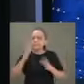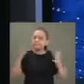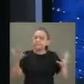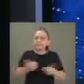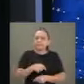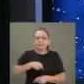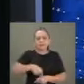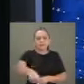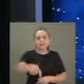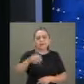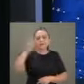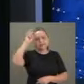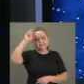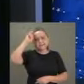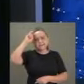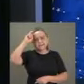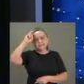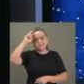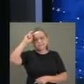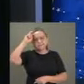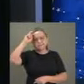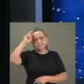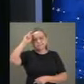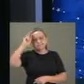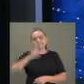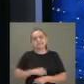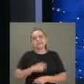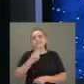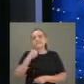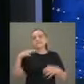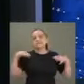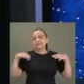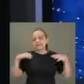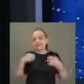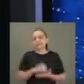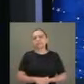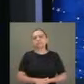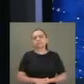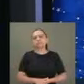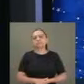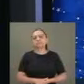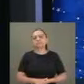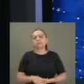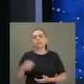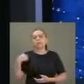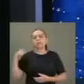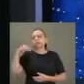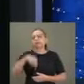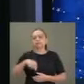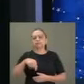o culto A Tribuna mais uma vez neste 5 de setembro de 2023